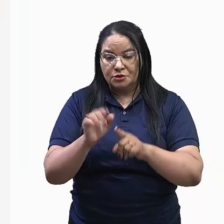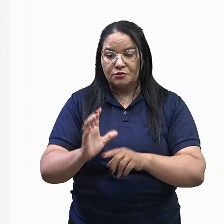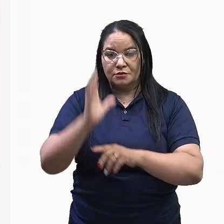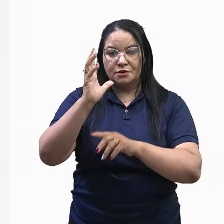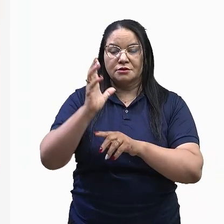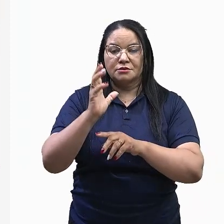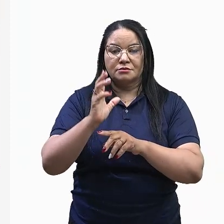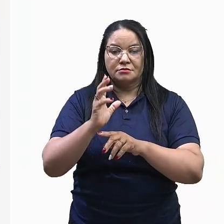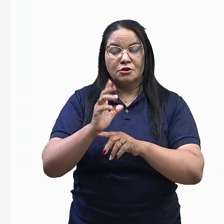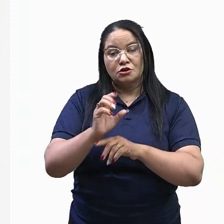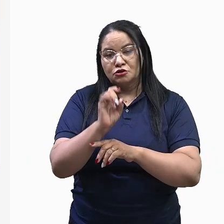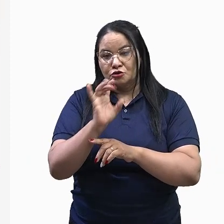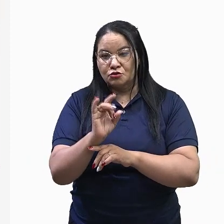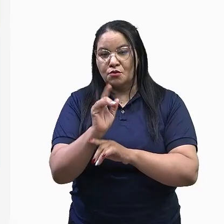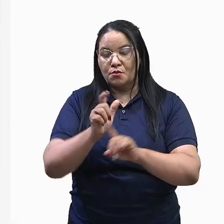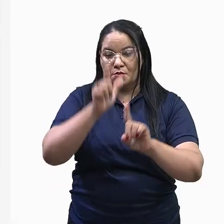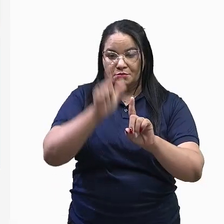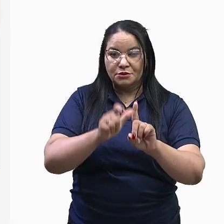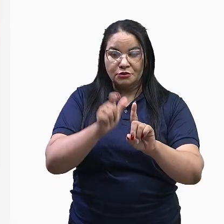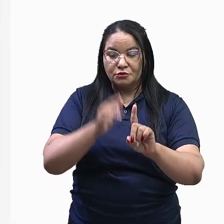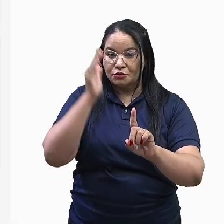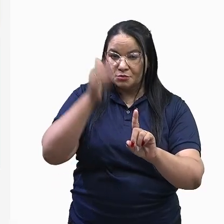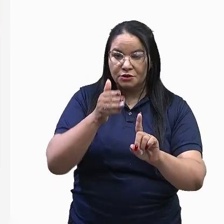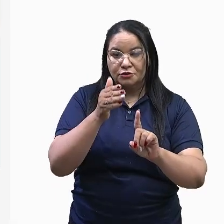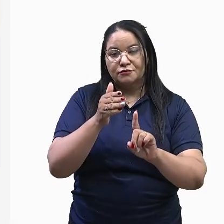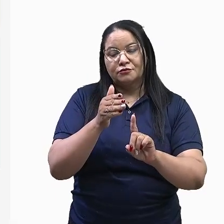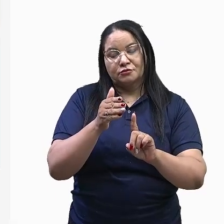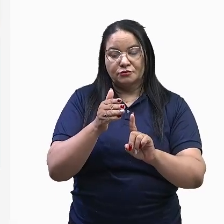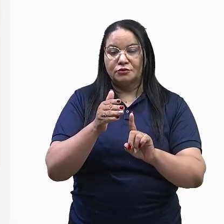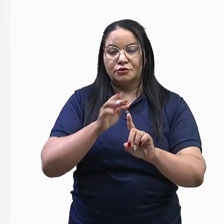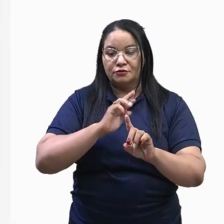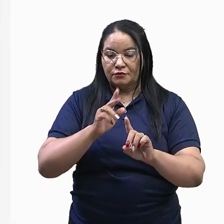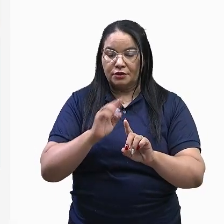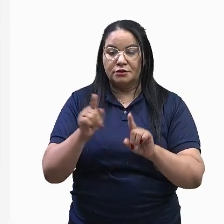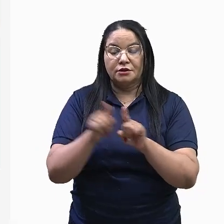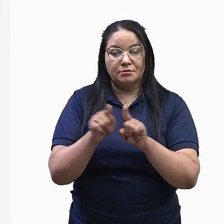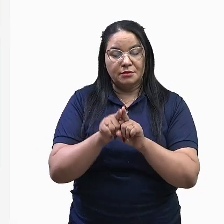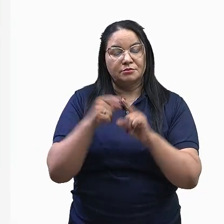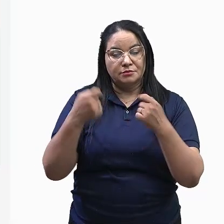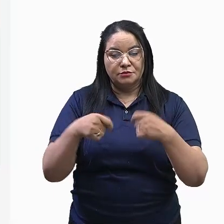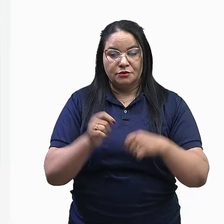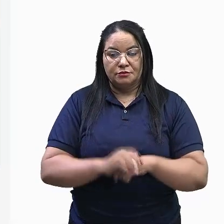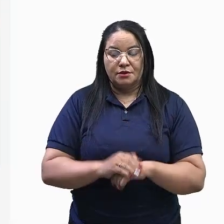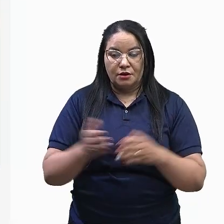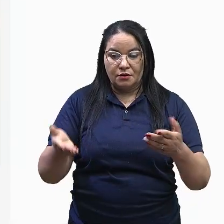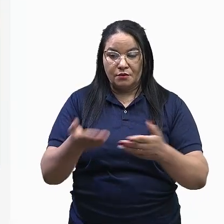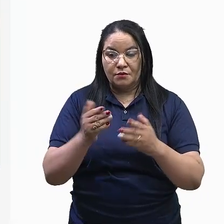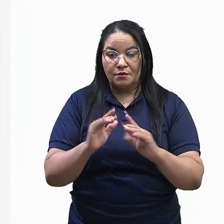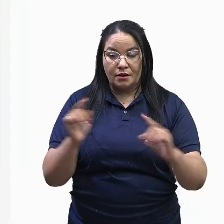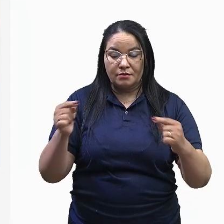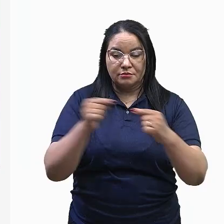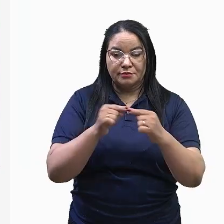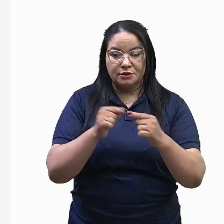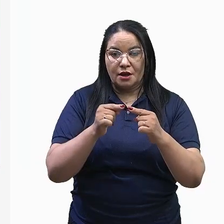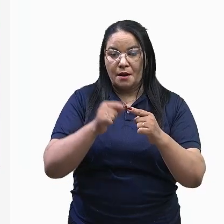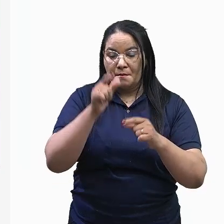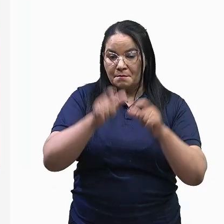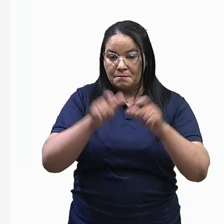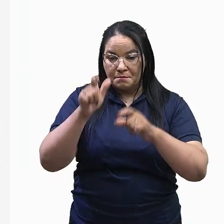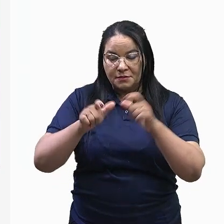a indivíduos específicos. Claro, aqui vai ser aplicada a qualquer